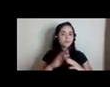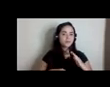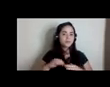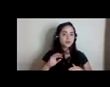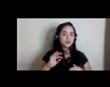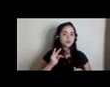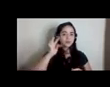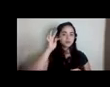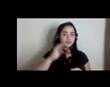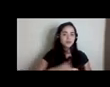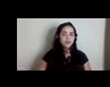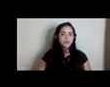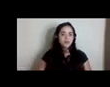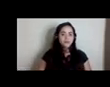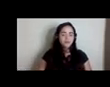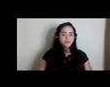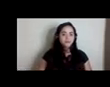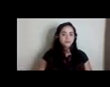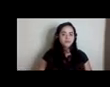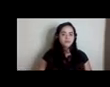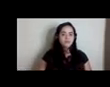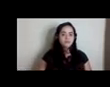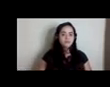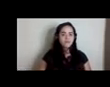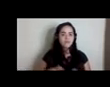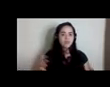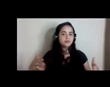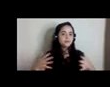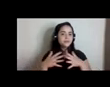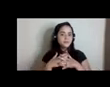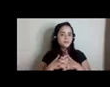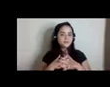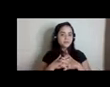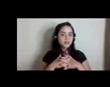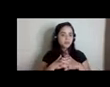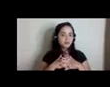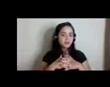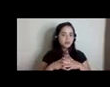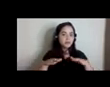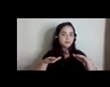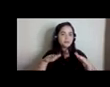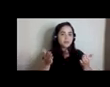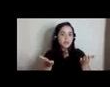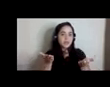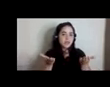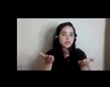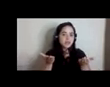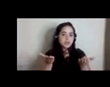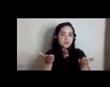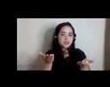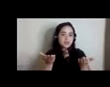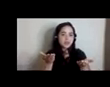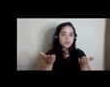Esse é o nosso foco. E esse entrecruzamento, esse equilíbrio,